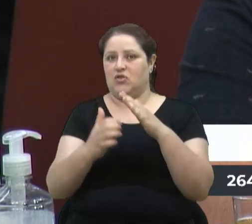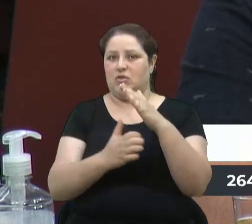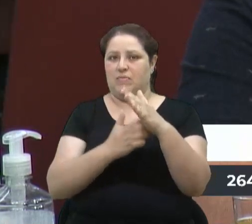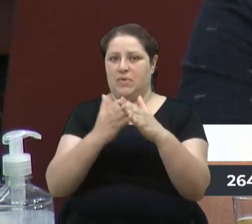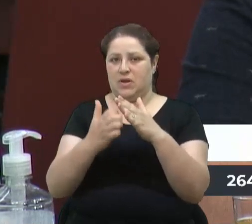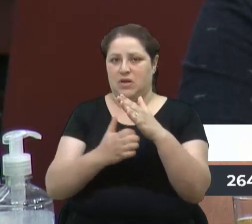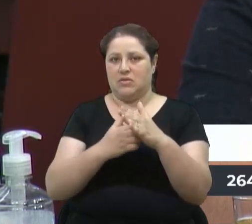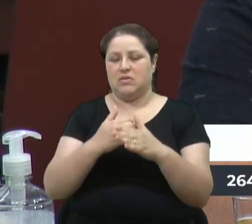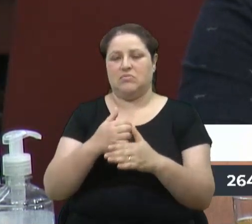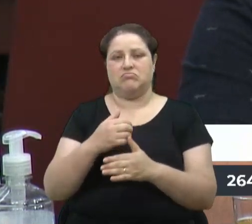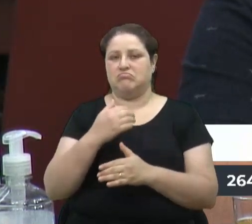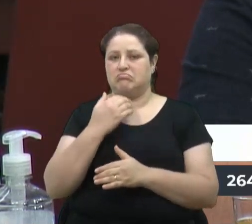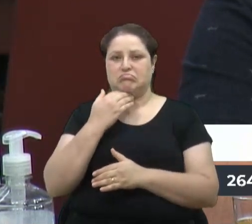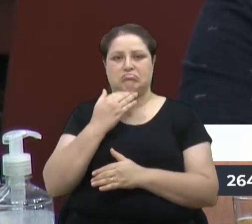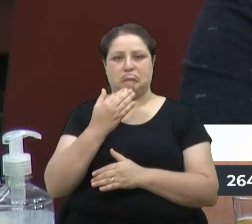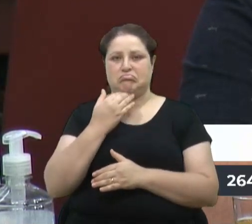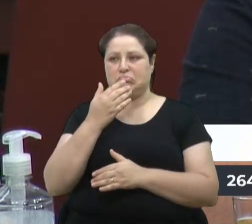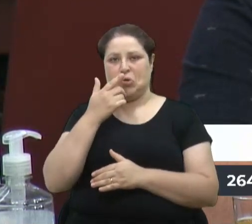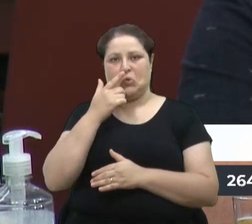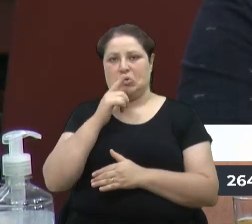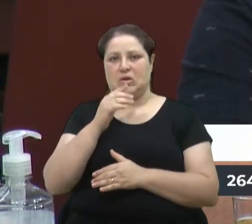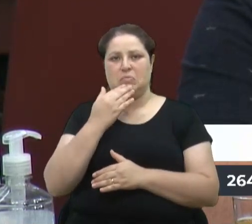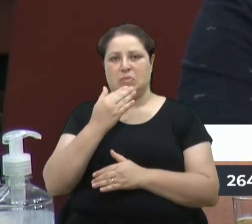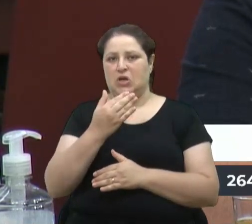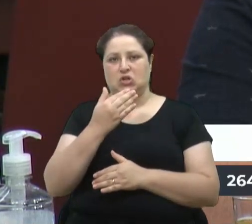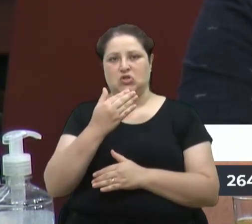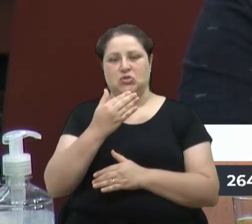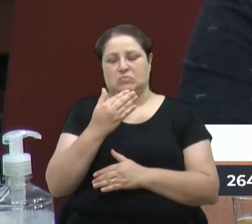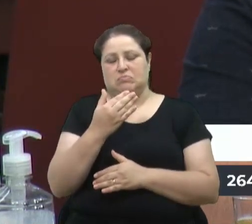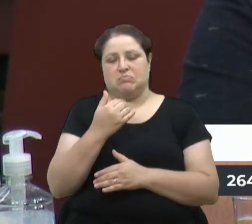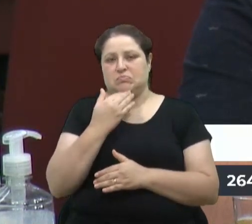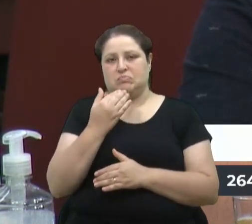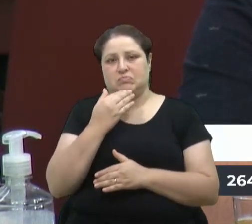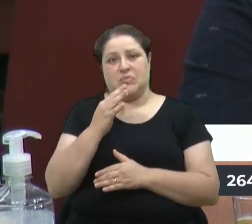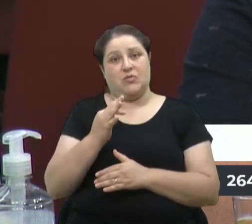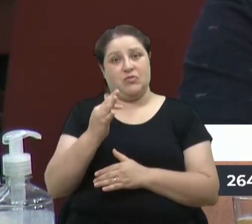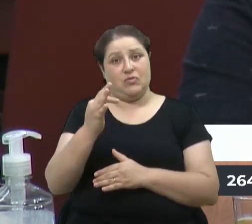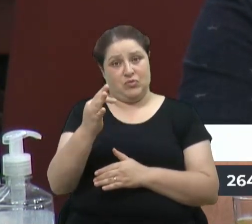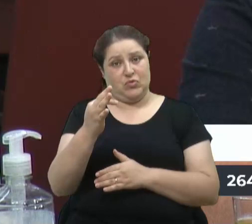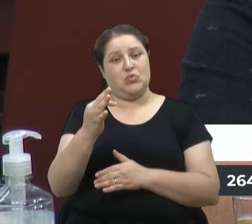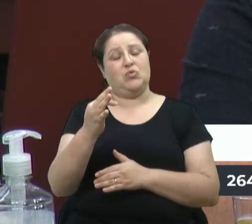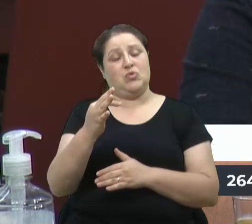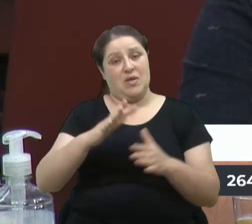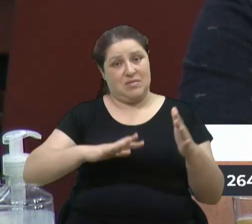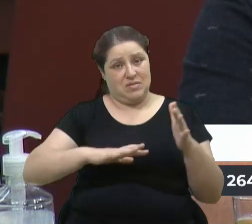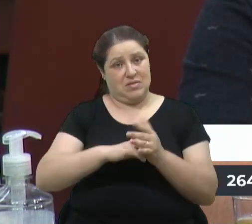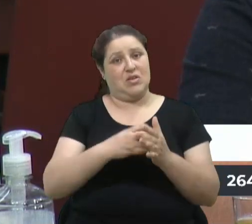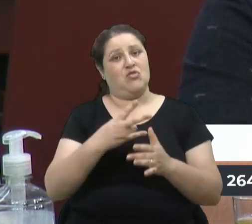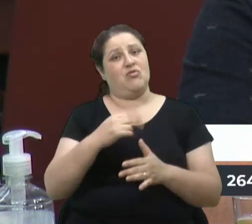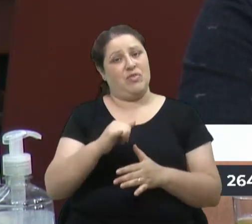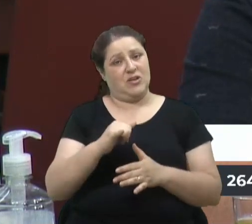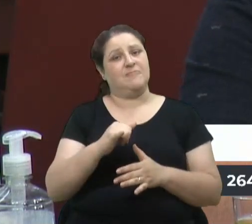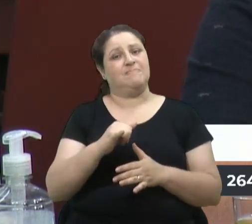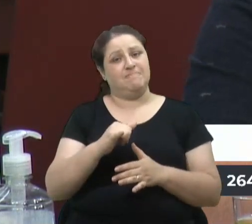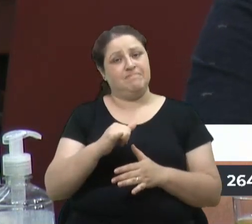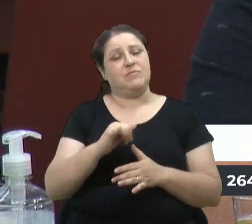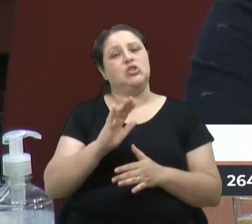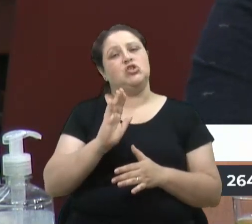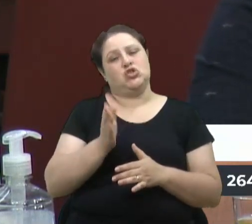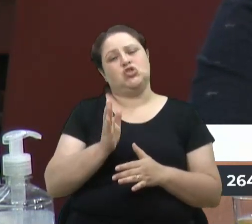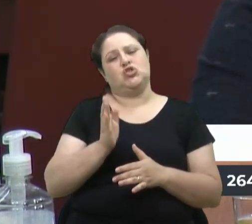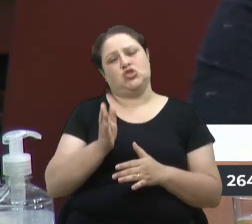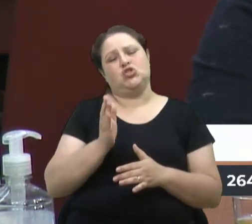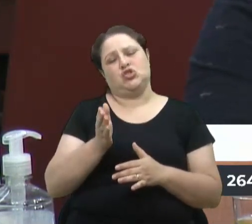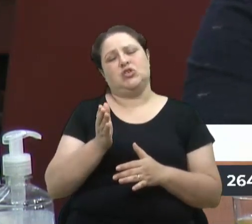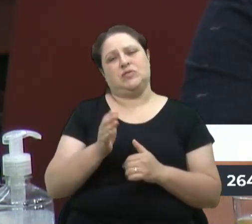e a gente não consegue avançar nesses pedidos. E vai acontecer acidentes. Então, aliás, já acontecem, em